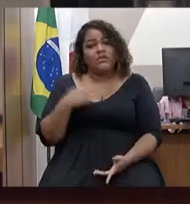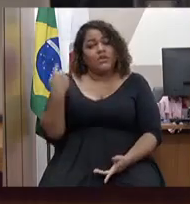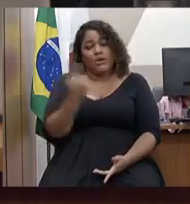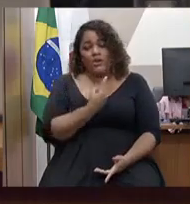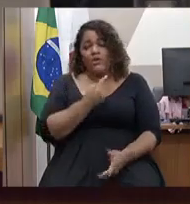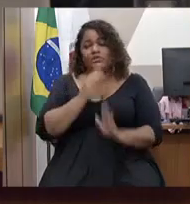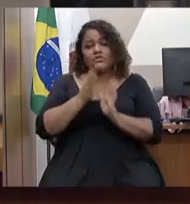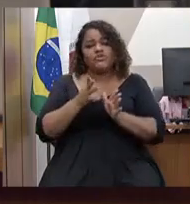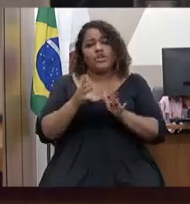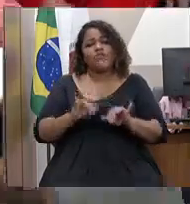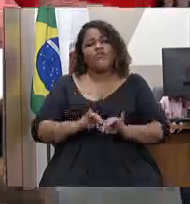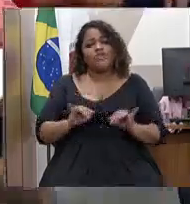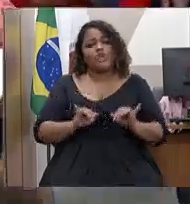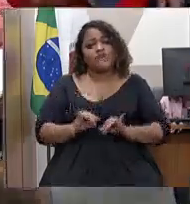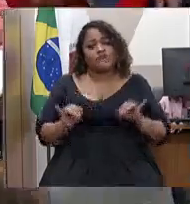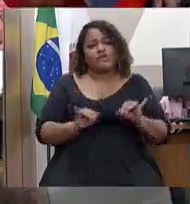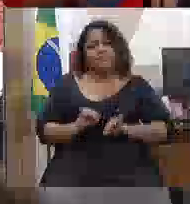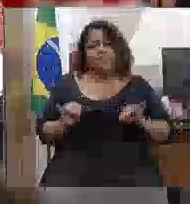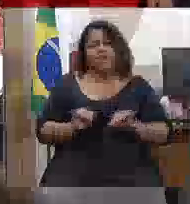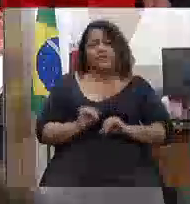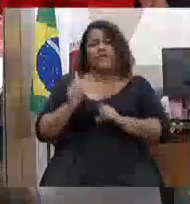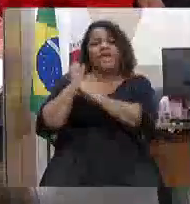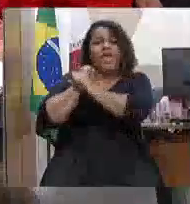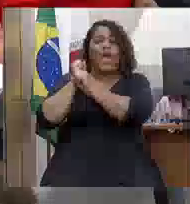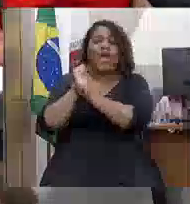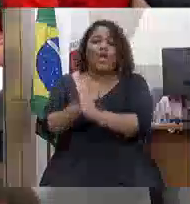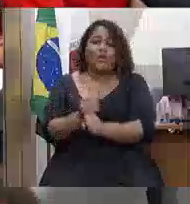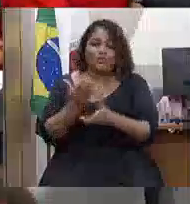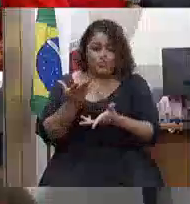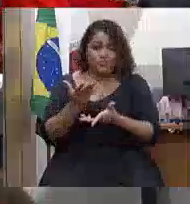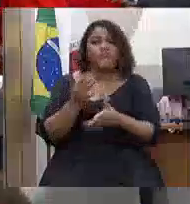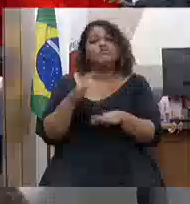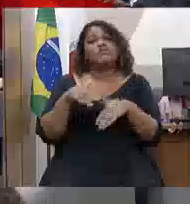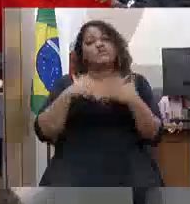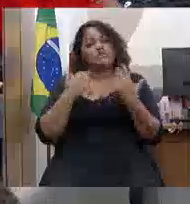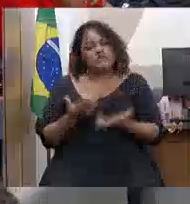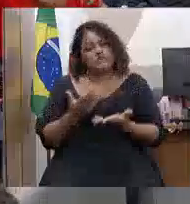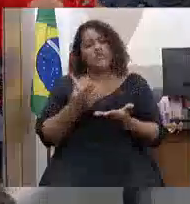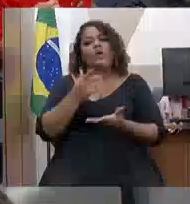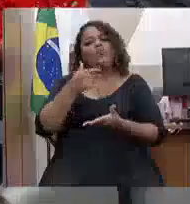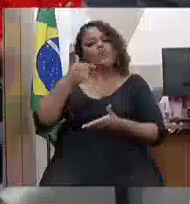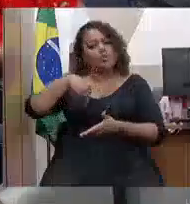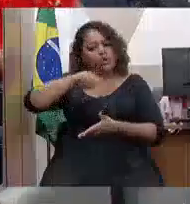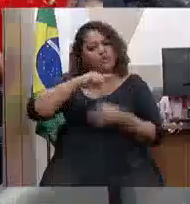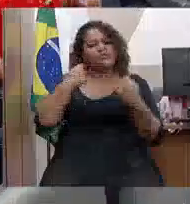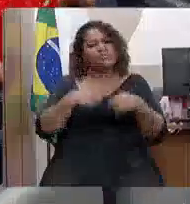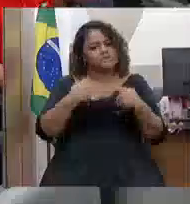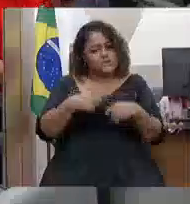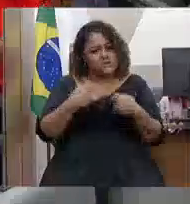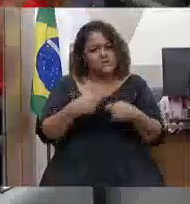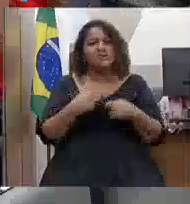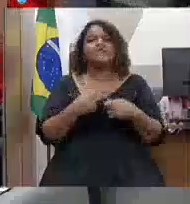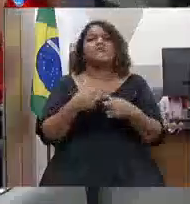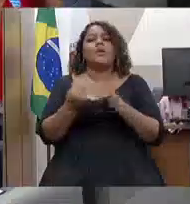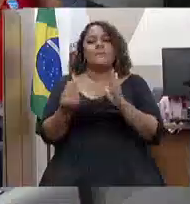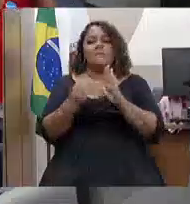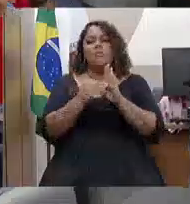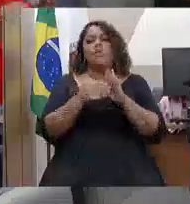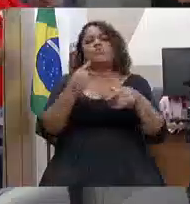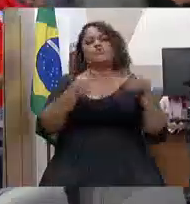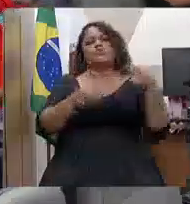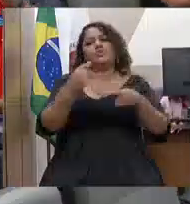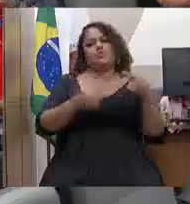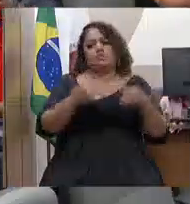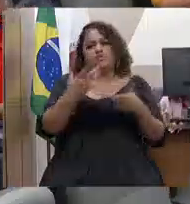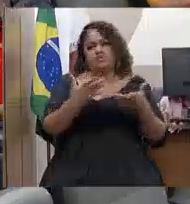a décadas Então essa casa também né Nós temos que criar essa discussão nós temos que criar porque quem usa transporte público é